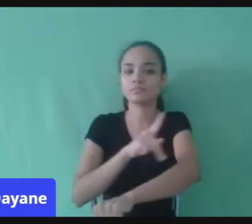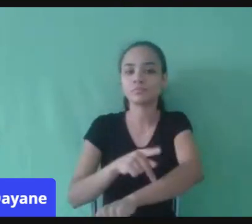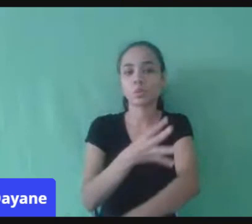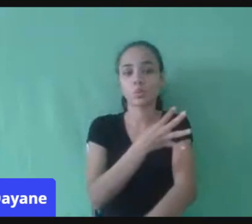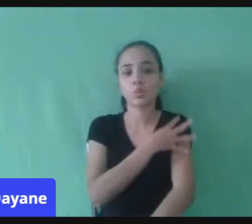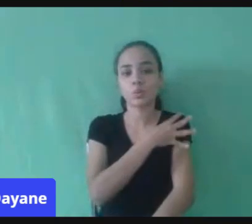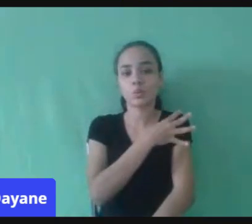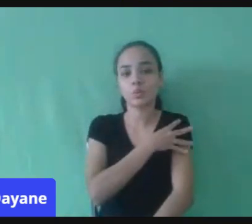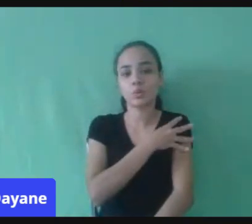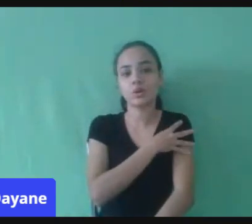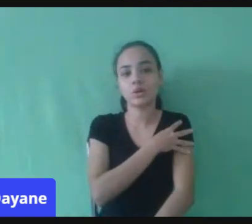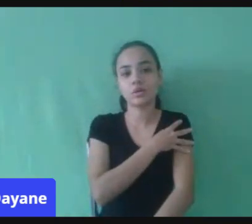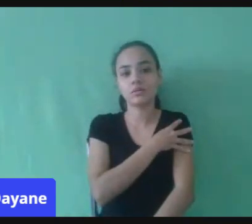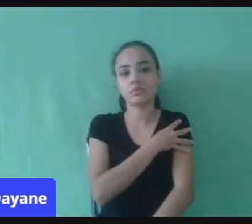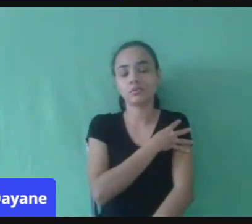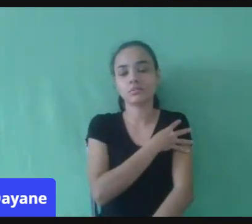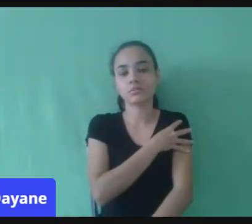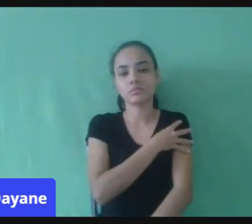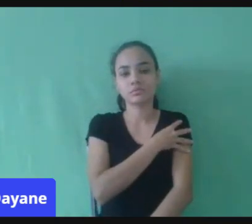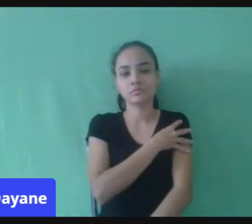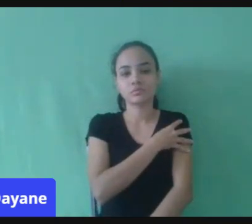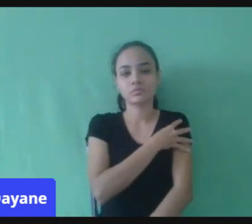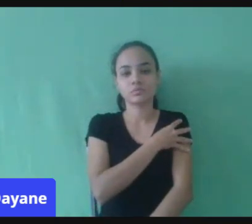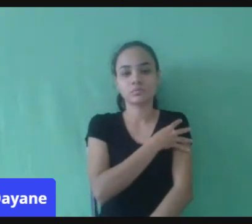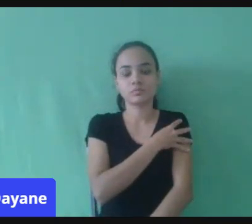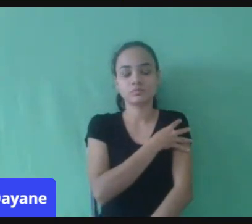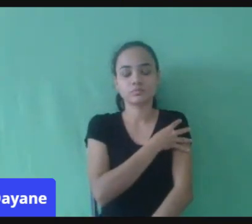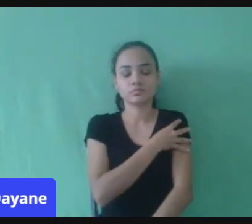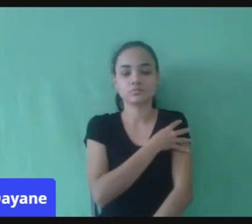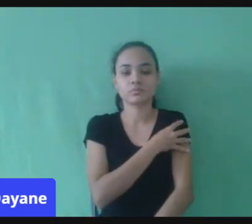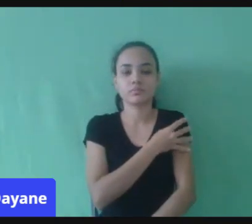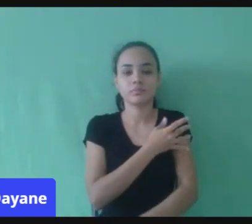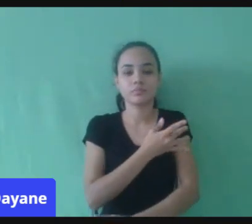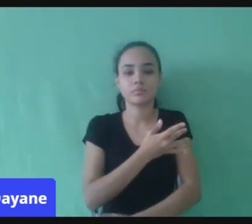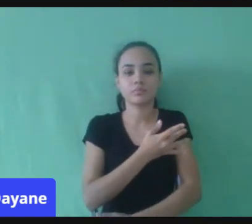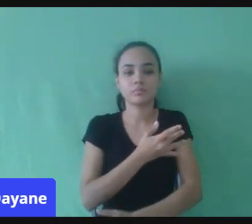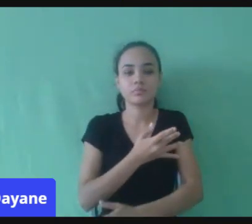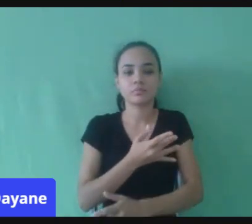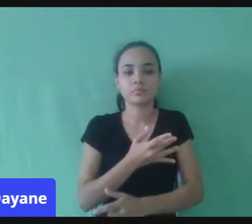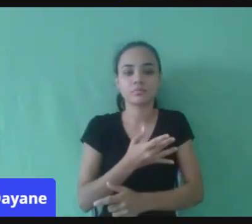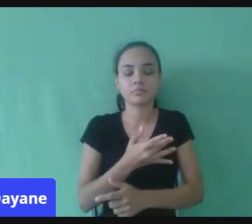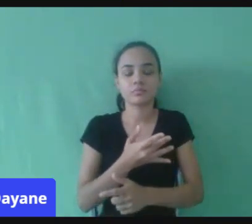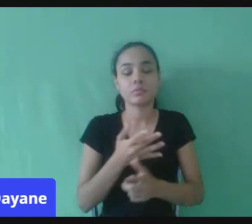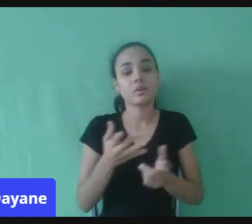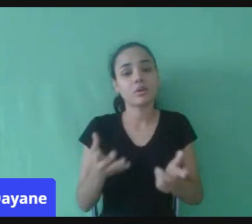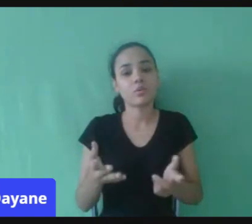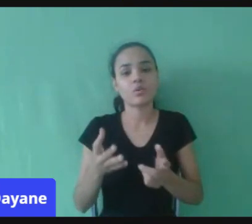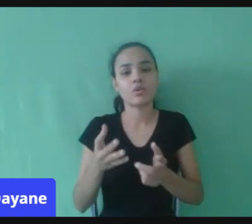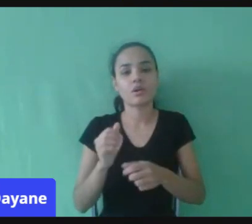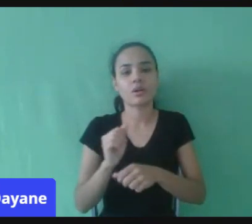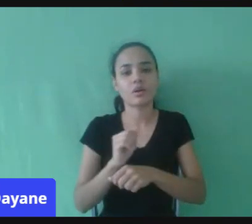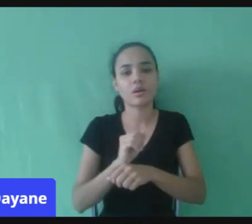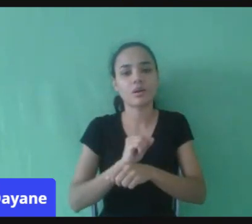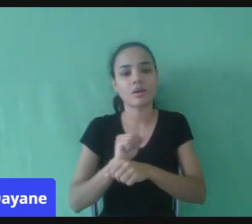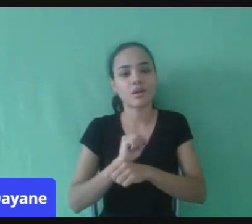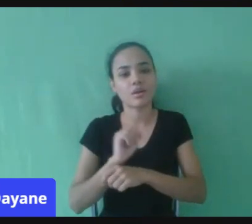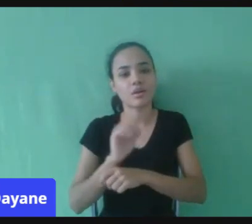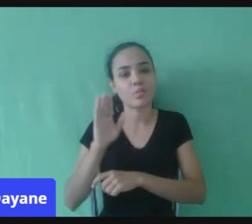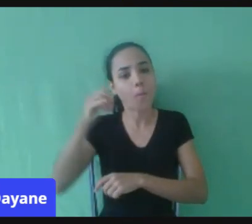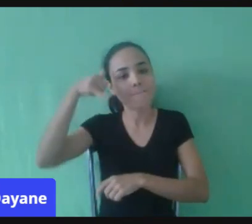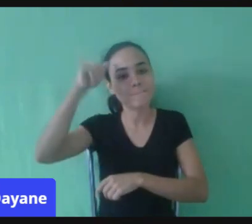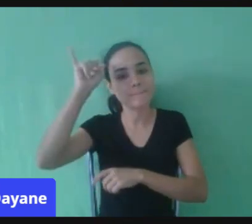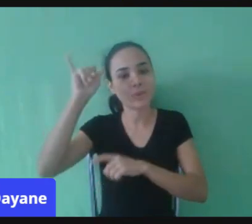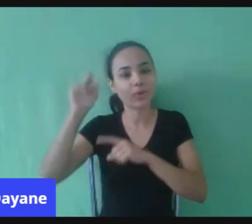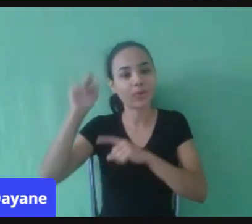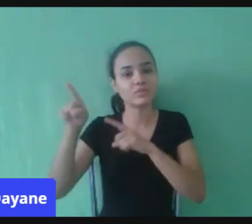Denominada poeticamente do Estradar do Carro de Boi, as histórias e as memórias da migração em Campo Grande,